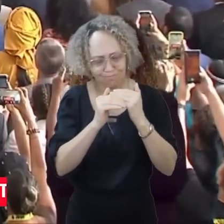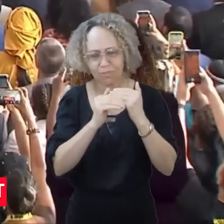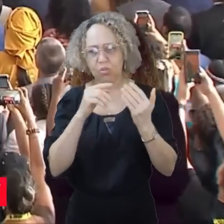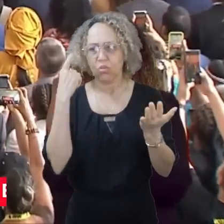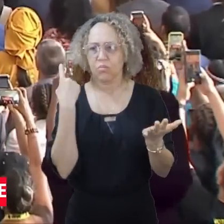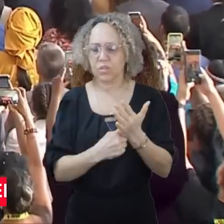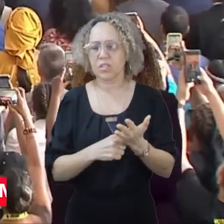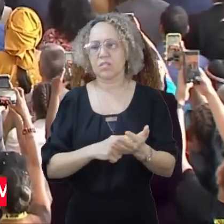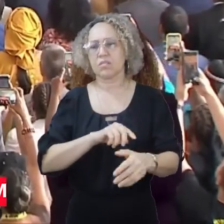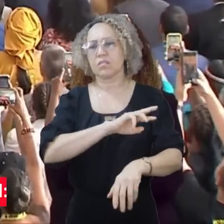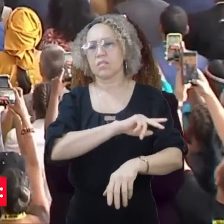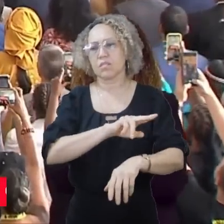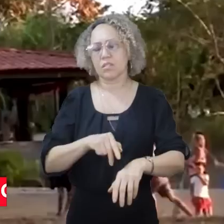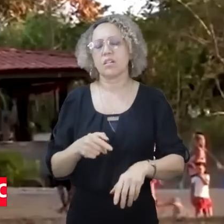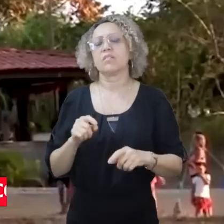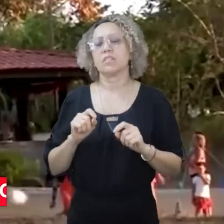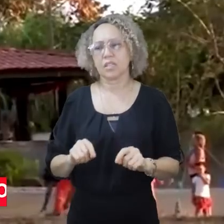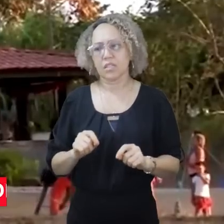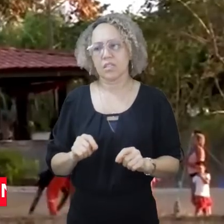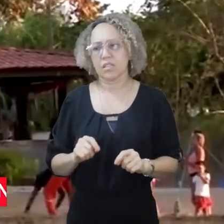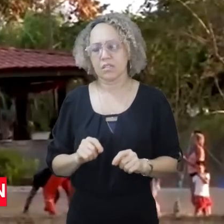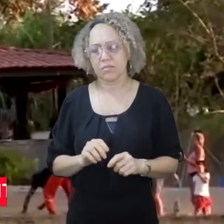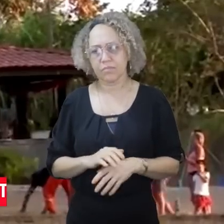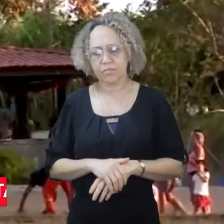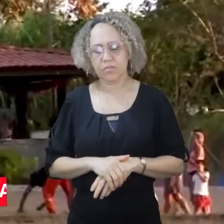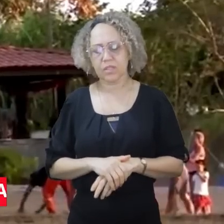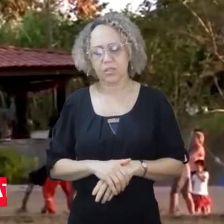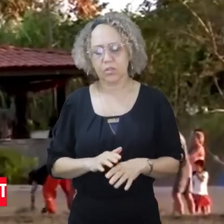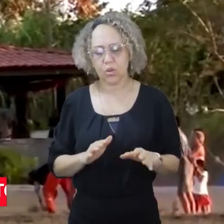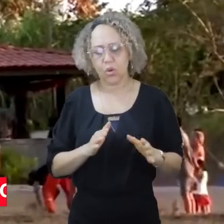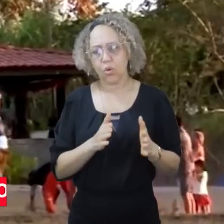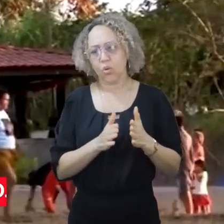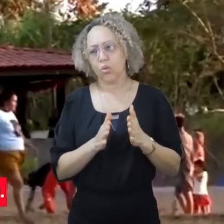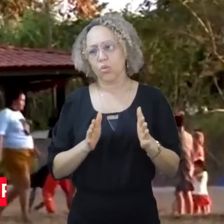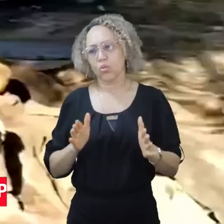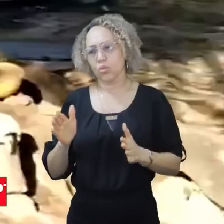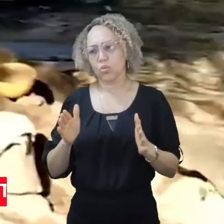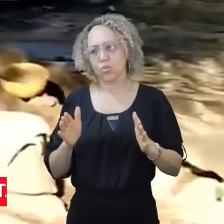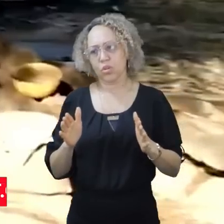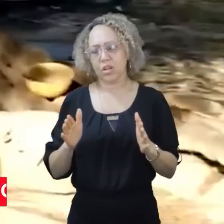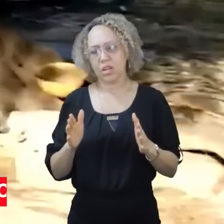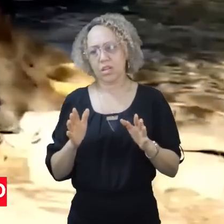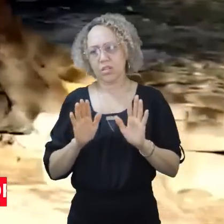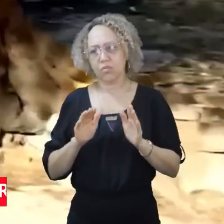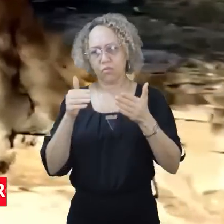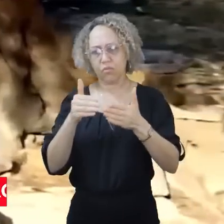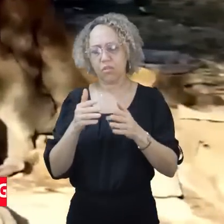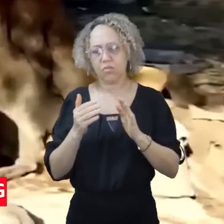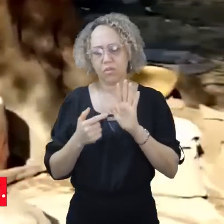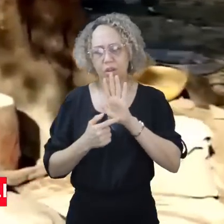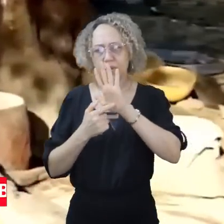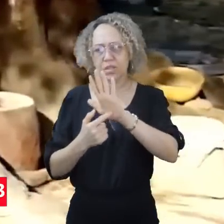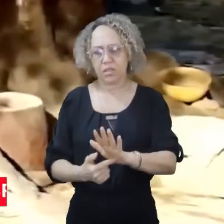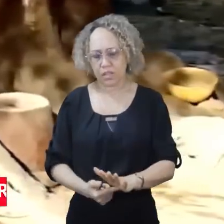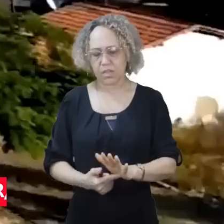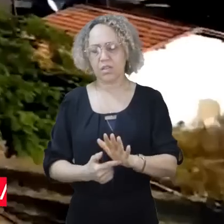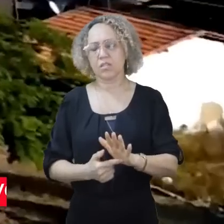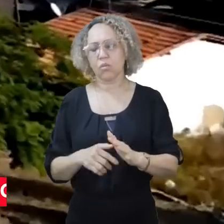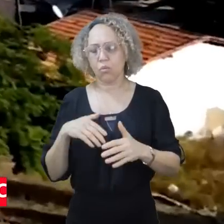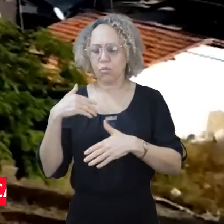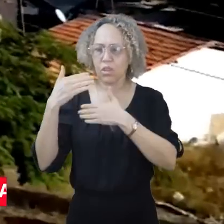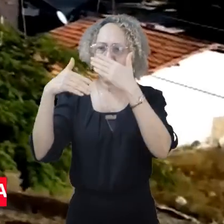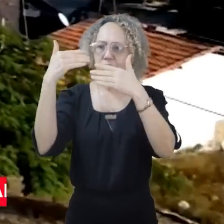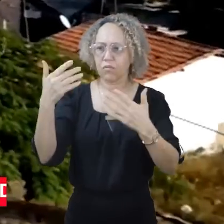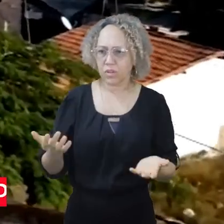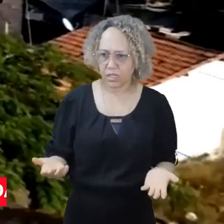a reparação histórica. Durante o fórum, foram apresentados os avanços na titulação de territórios quilombolas,